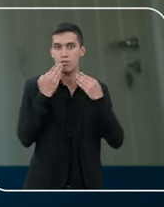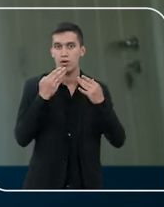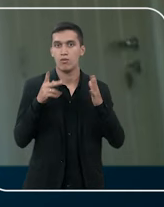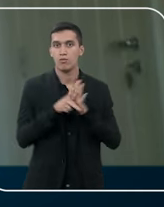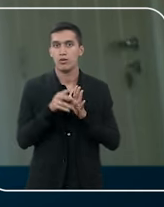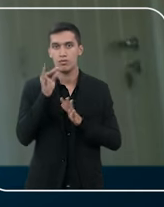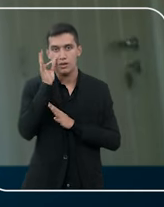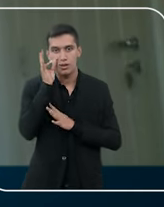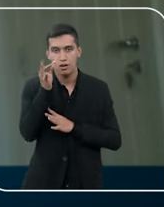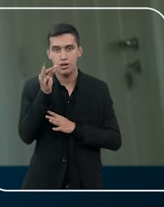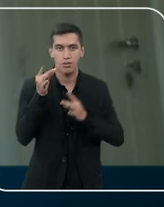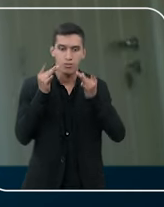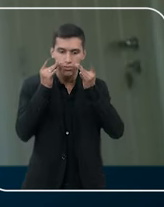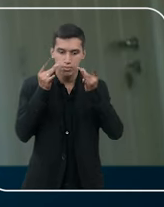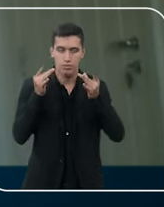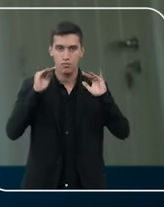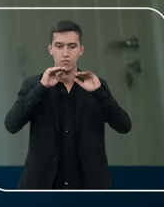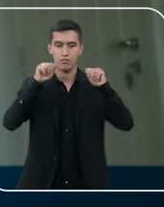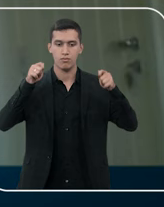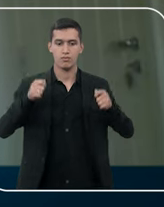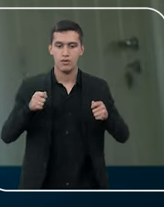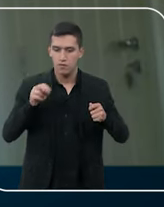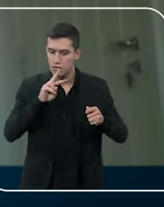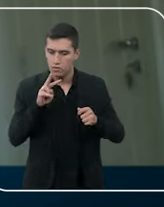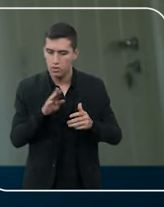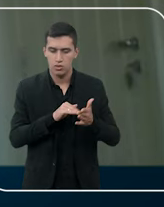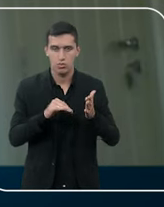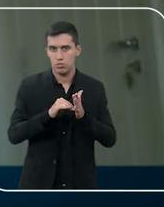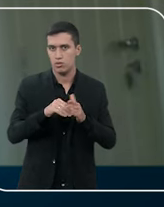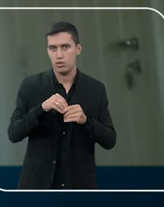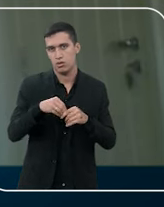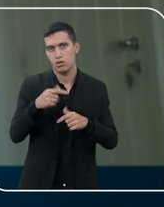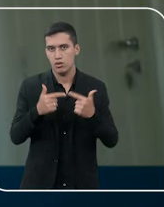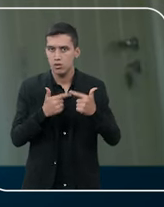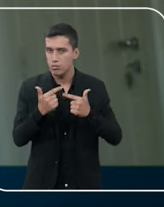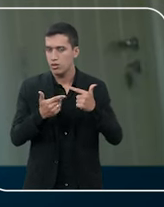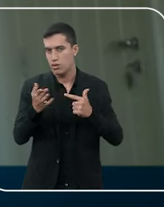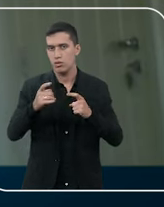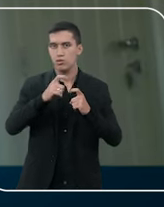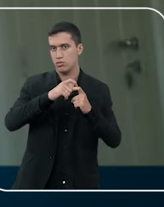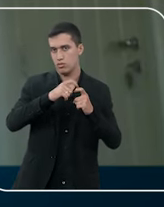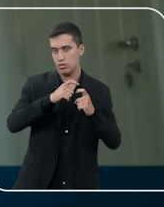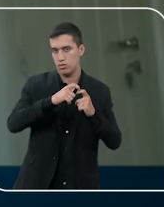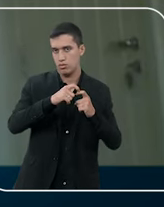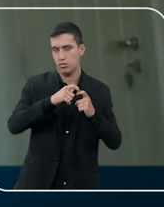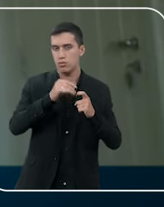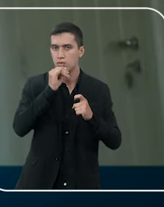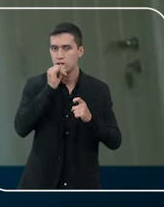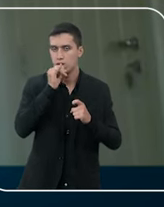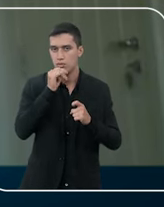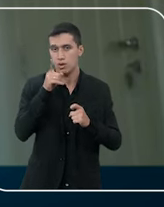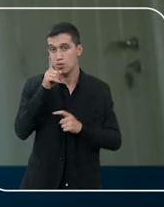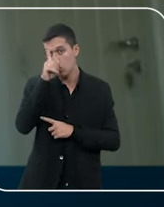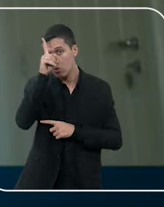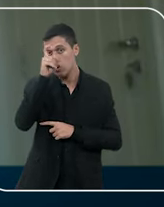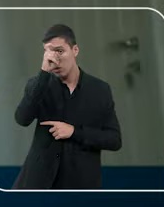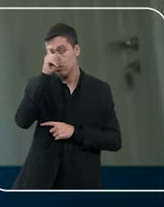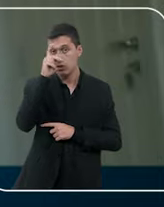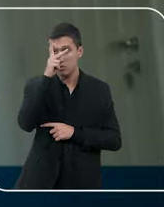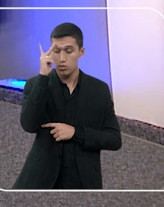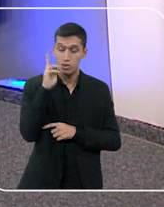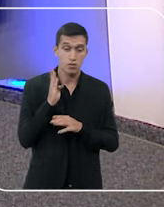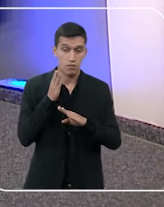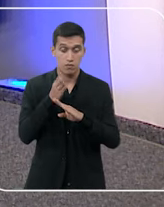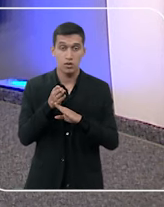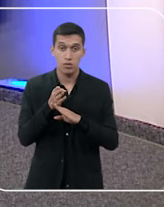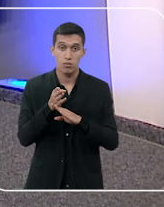Né, das pessoas que trabalham naquele hospital. Por exemplo, esse exemplo que o